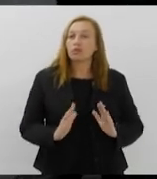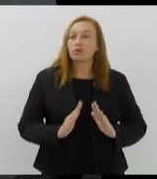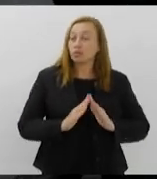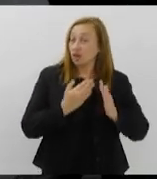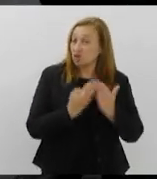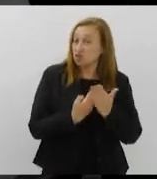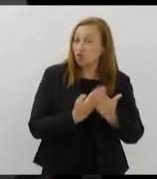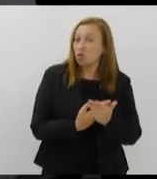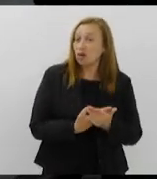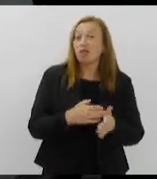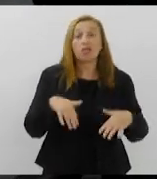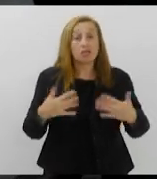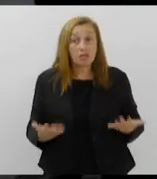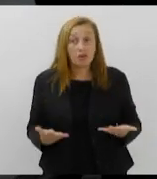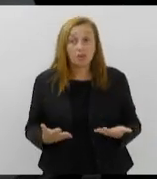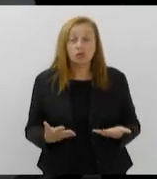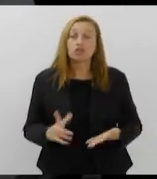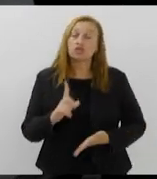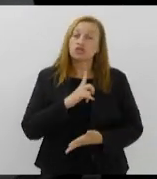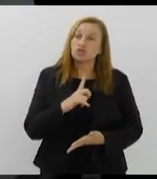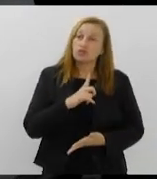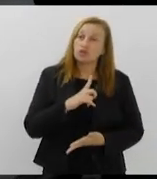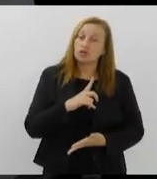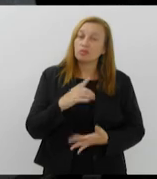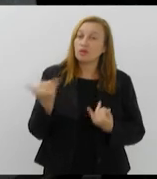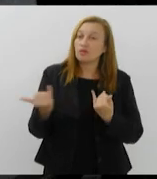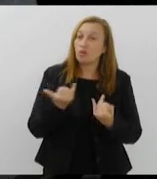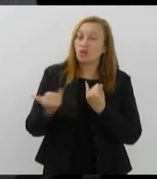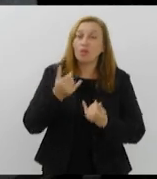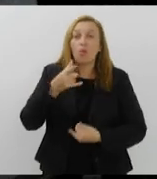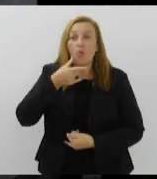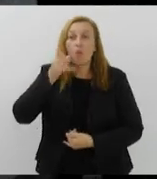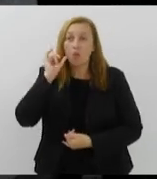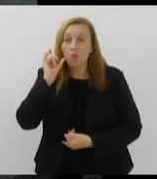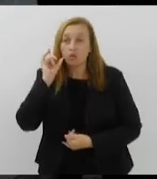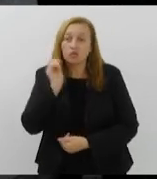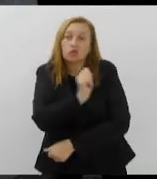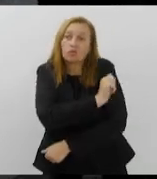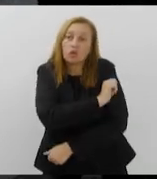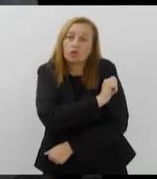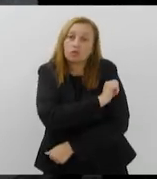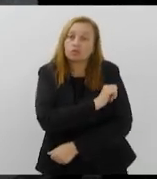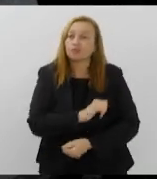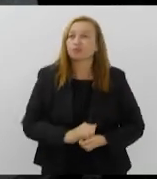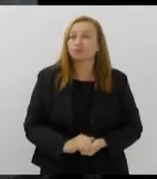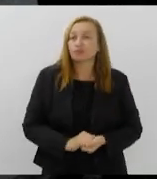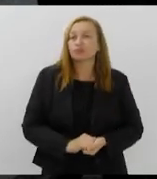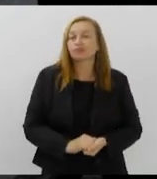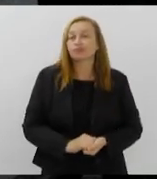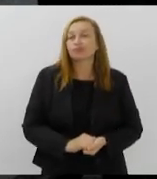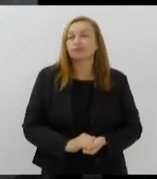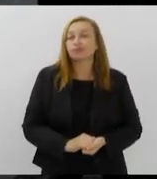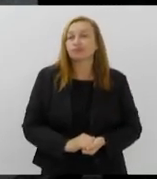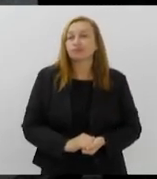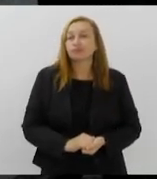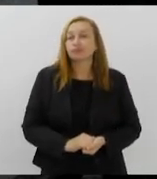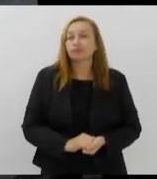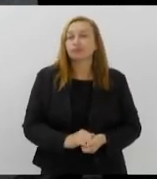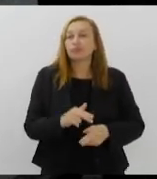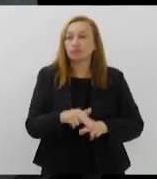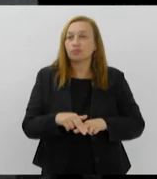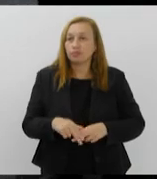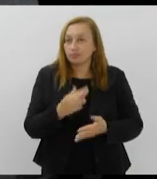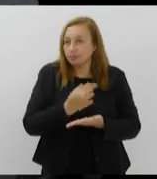Então, inclusive, tivemos a notícia ontem de que o aluno teve, por conta das